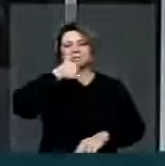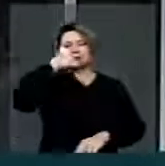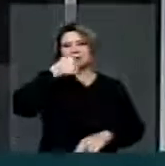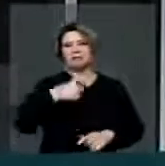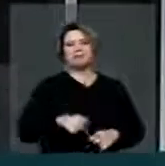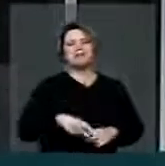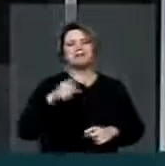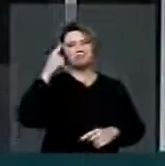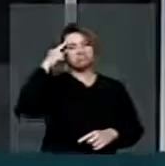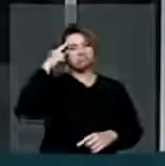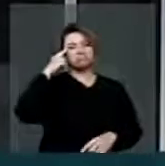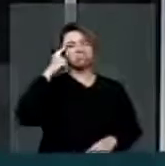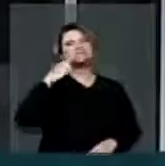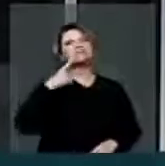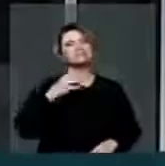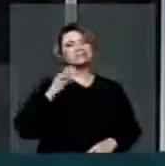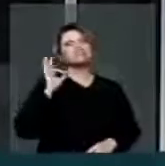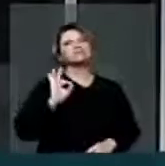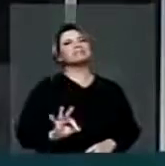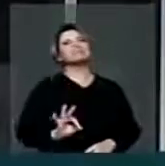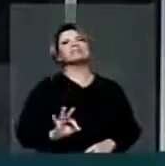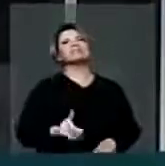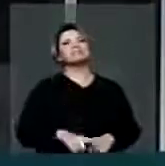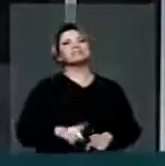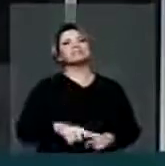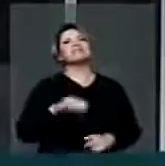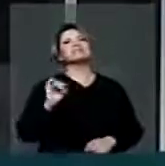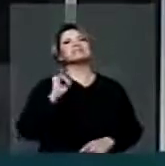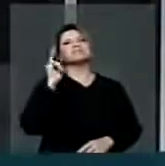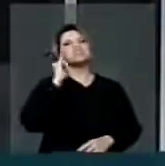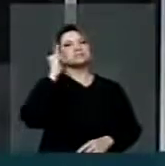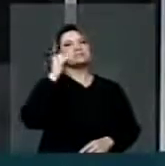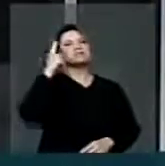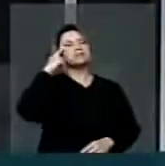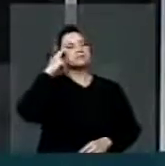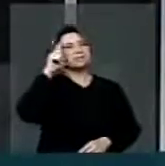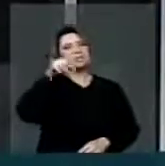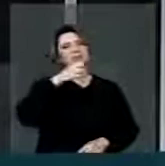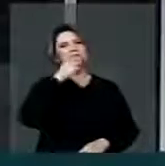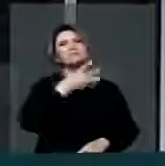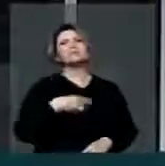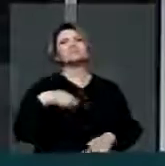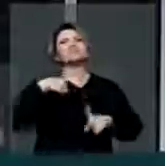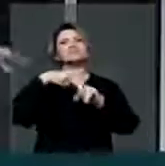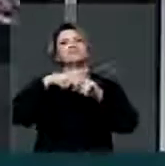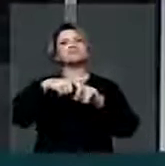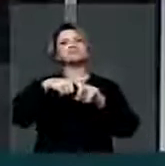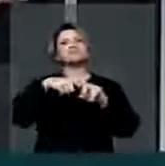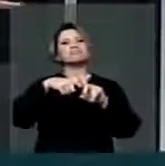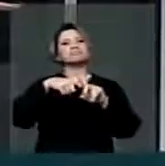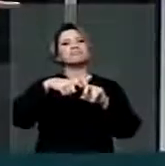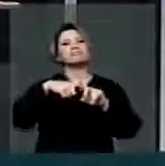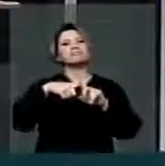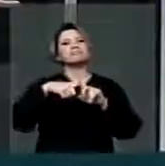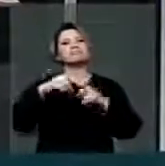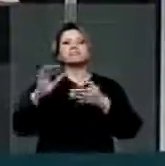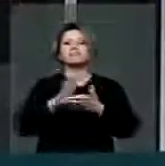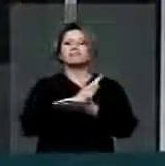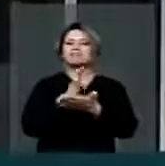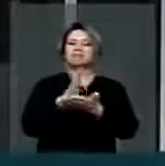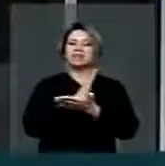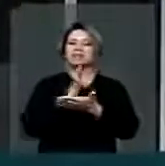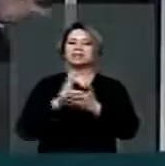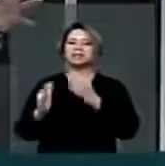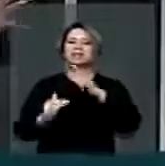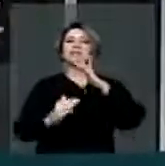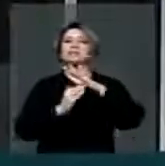meu ponto de vista, deve ser sempre saudado como positivo. É evidente, senhor presidente, que temos limites.